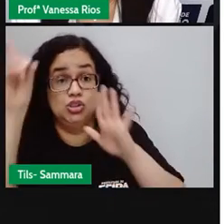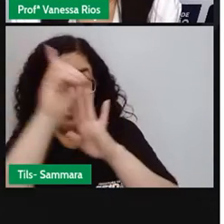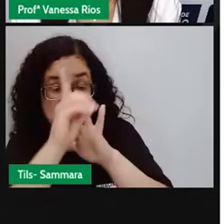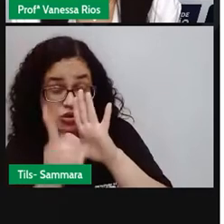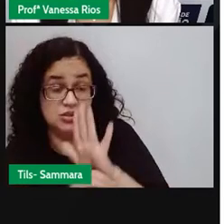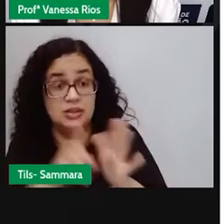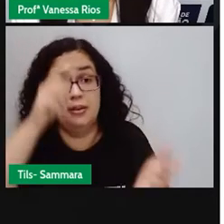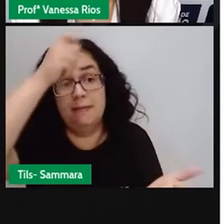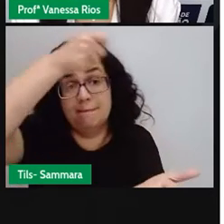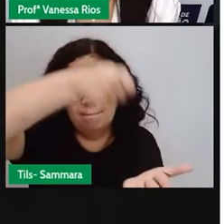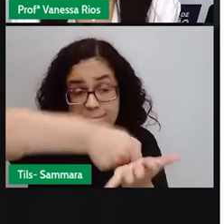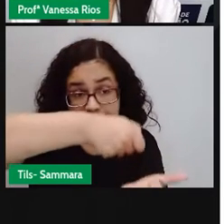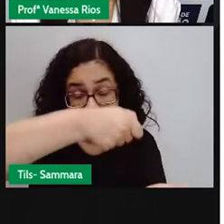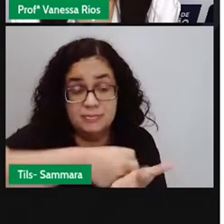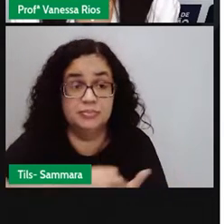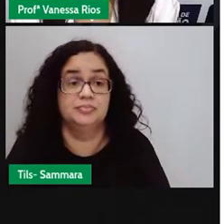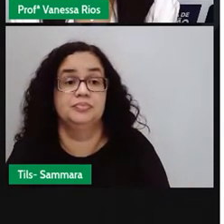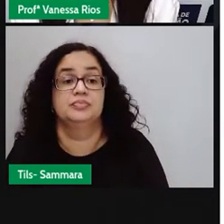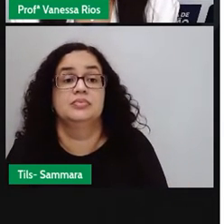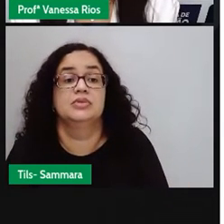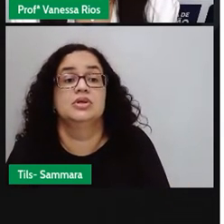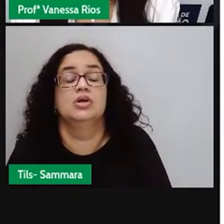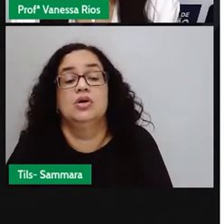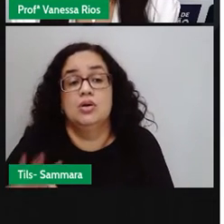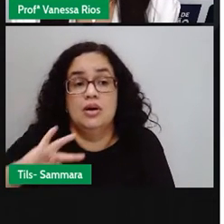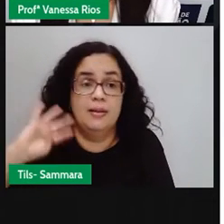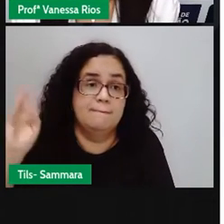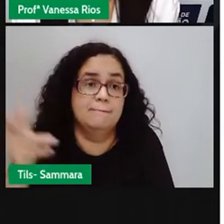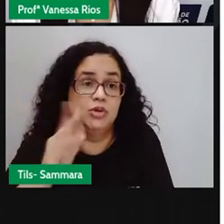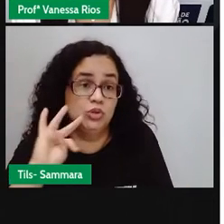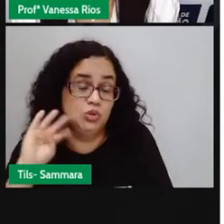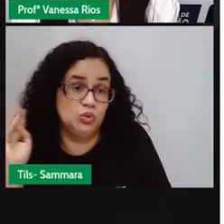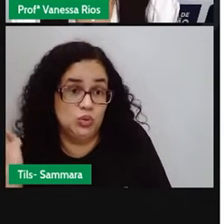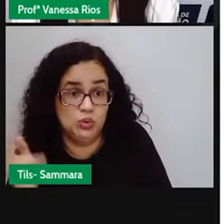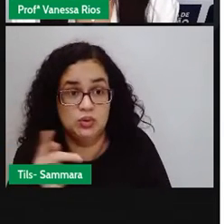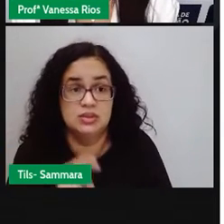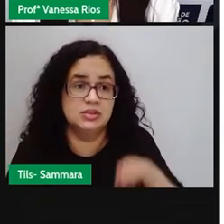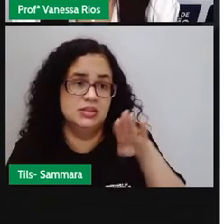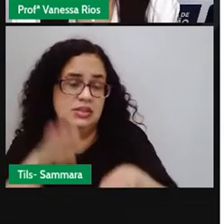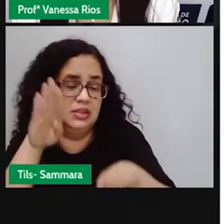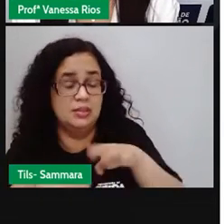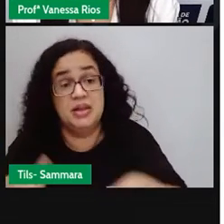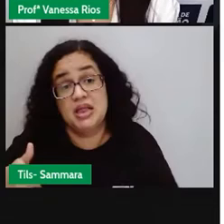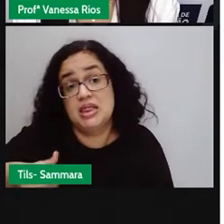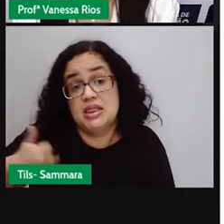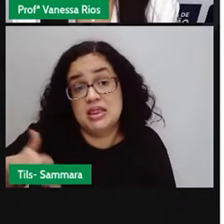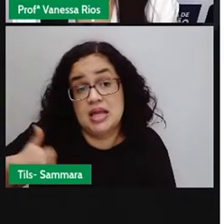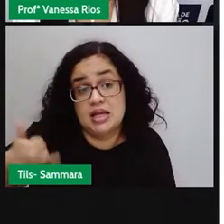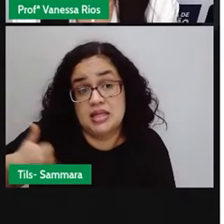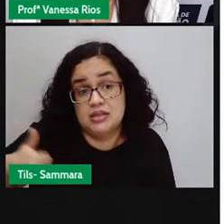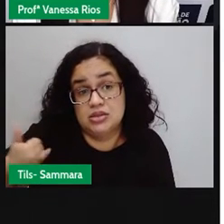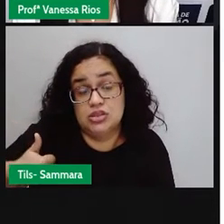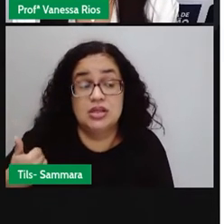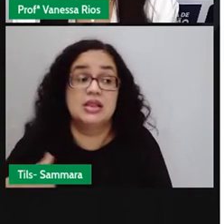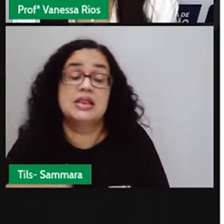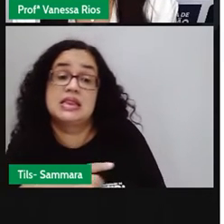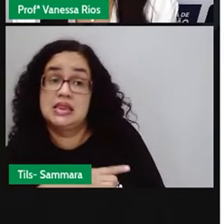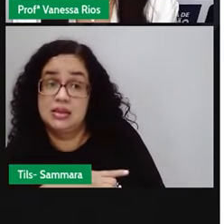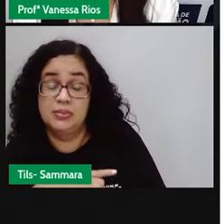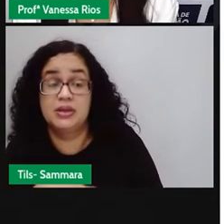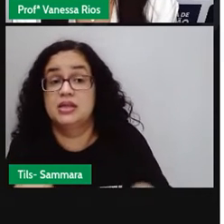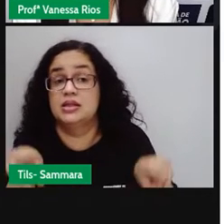e deveres que são obrigações do geral, de todo mundo, independente da idade, e